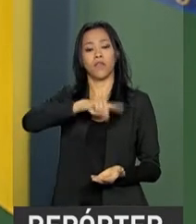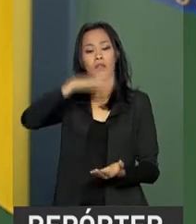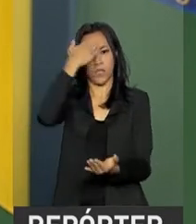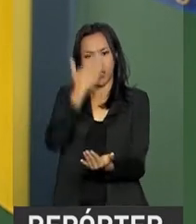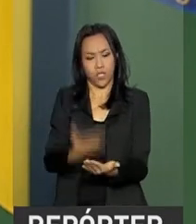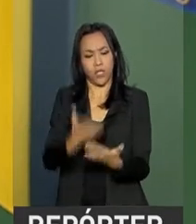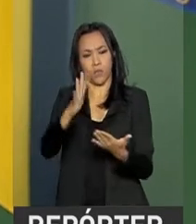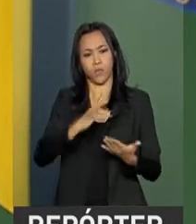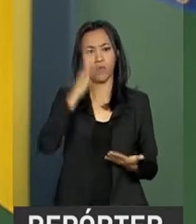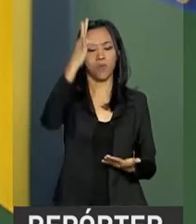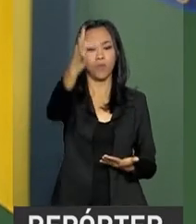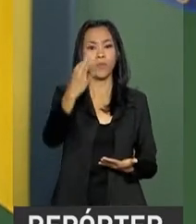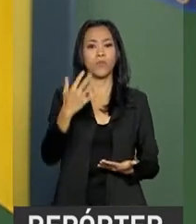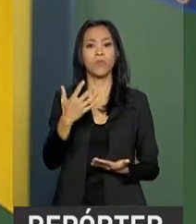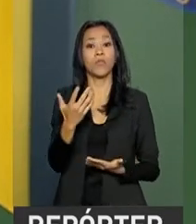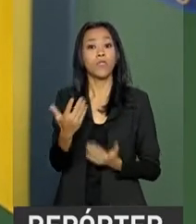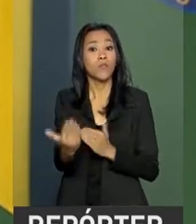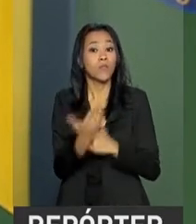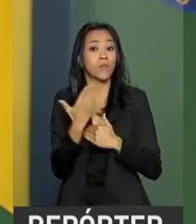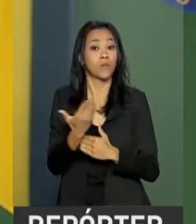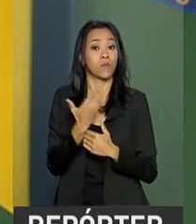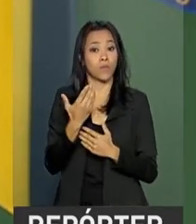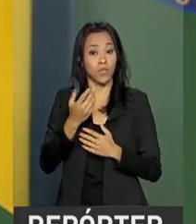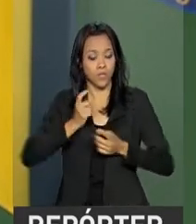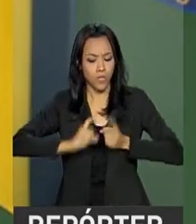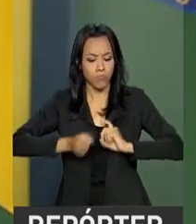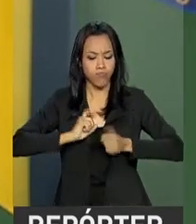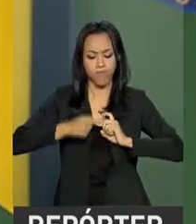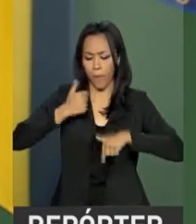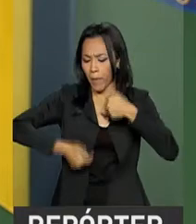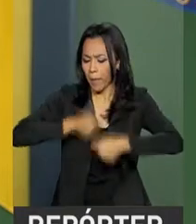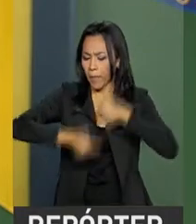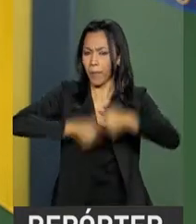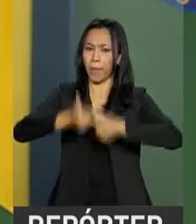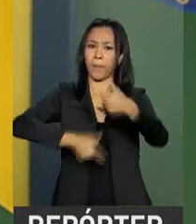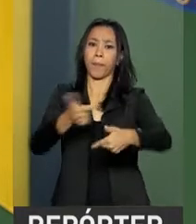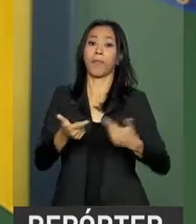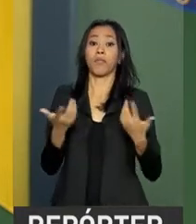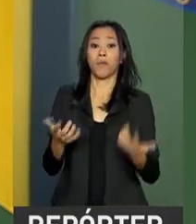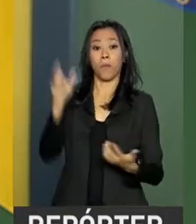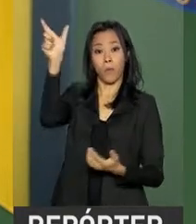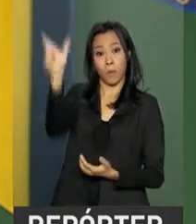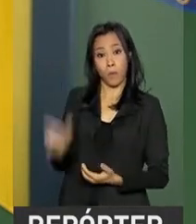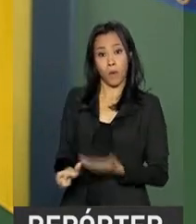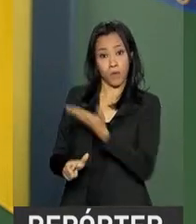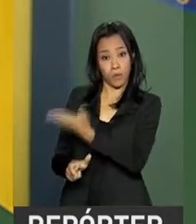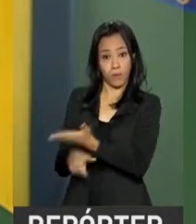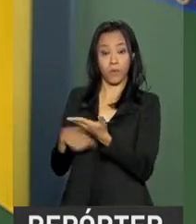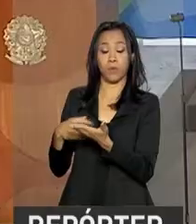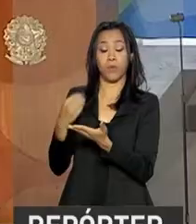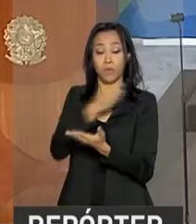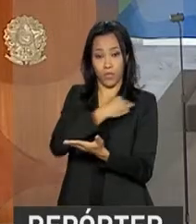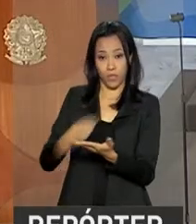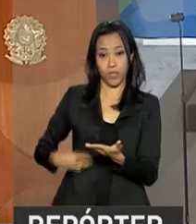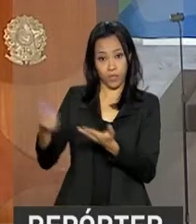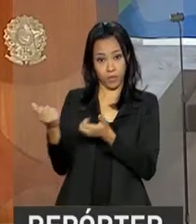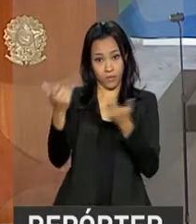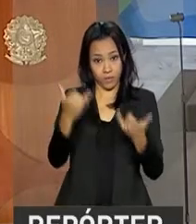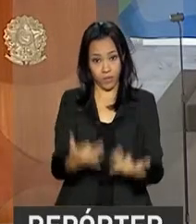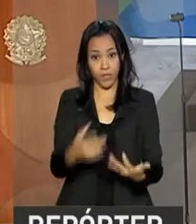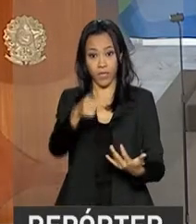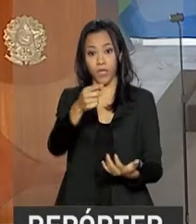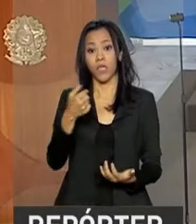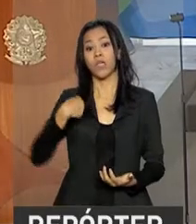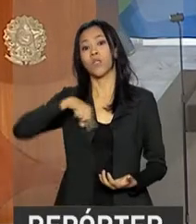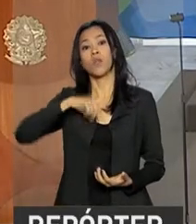que nos move em tudo que nós fazemos aliás quando o mendonça conta que nós completamos a 500